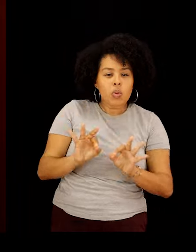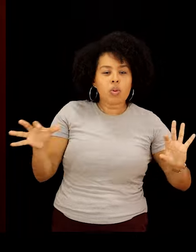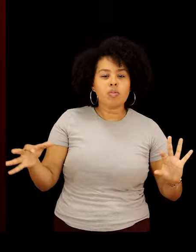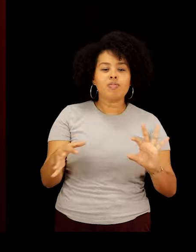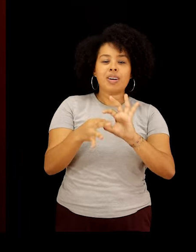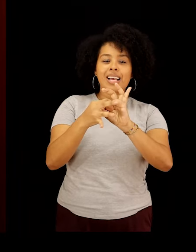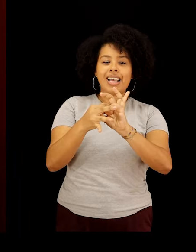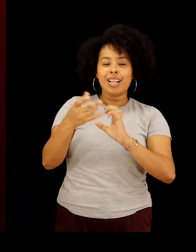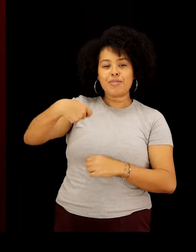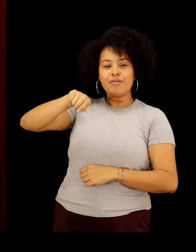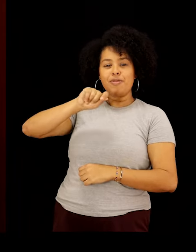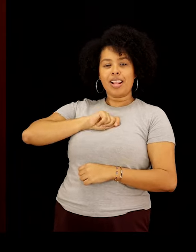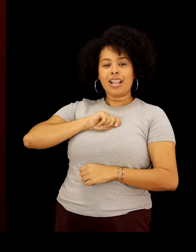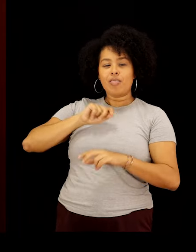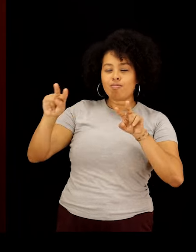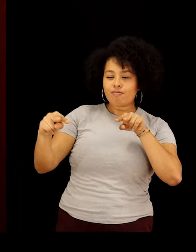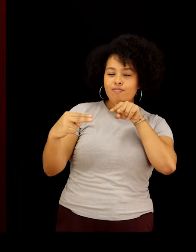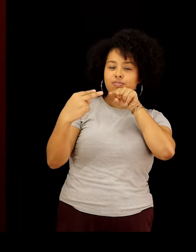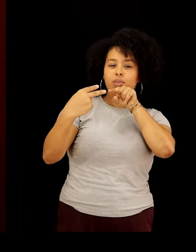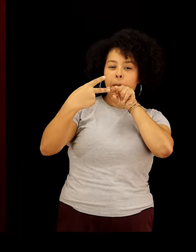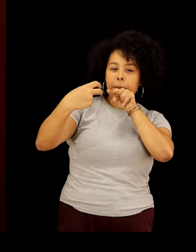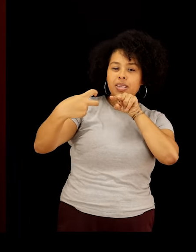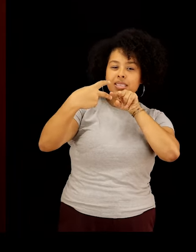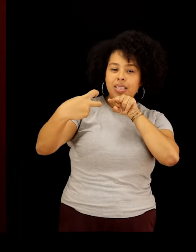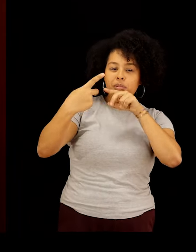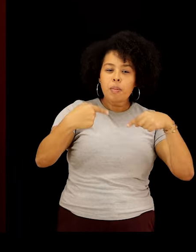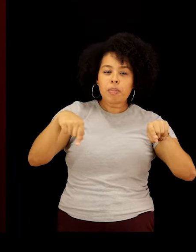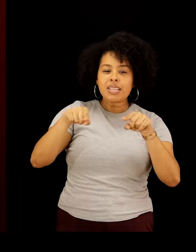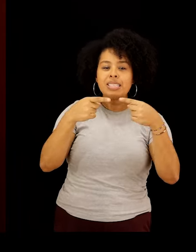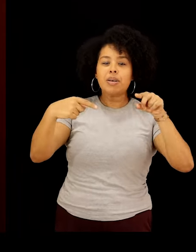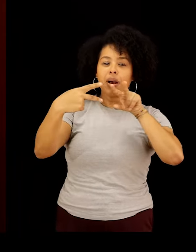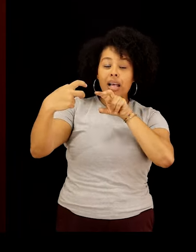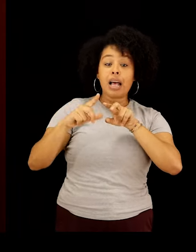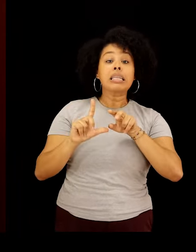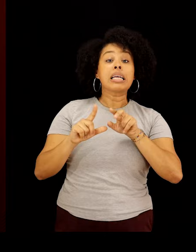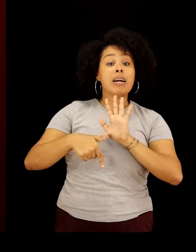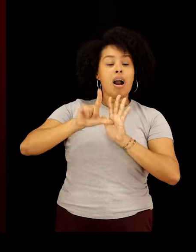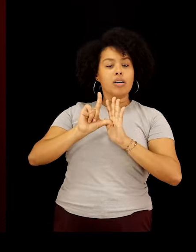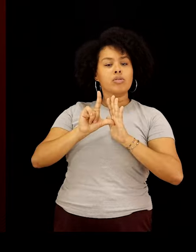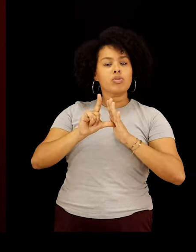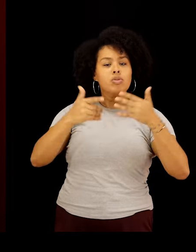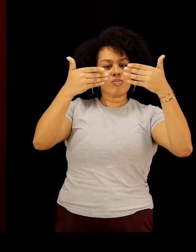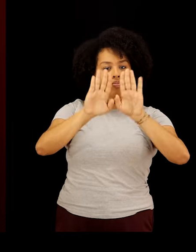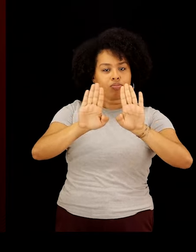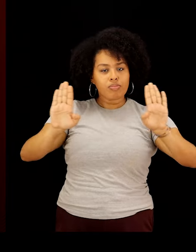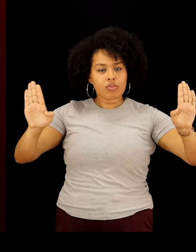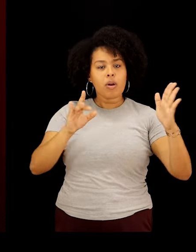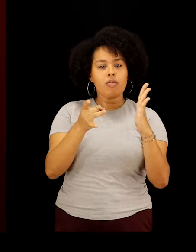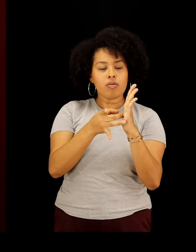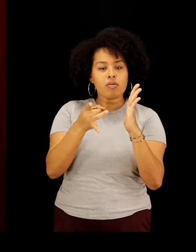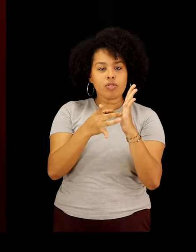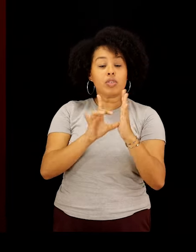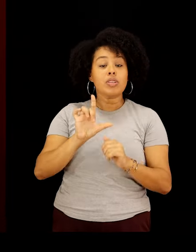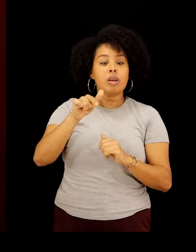constrói, ele sempre me chamava de meu maestro transparente. Né? Isso antes dos vidros, depois dos vidros, instrumentos de